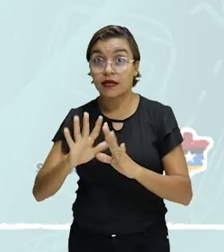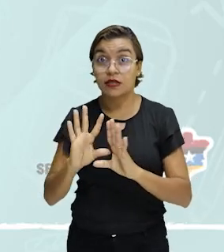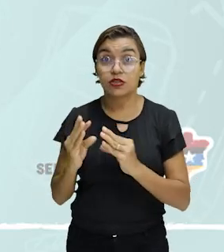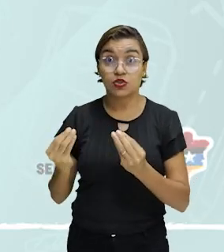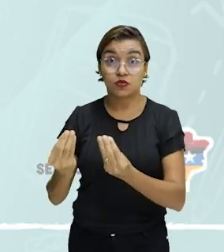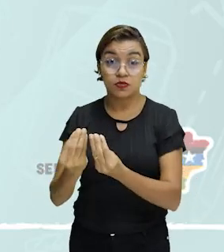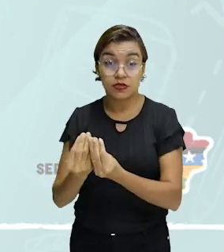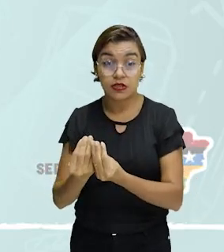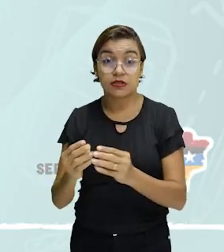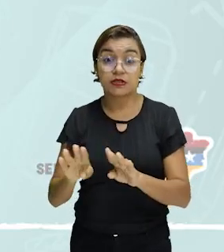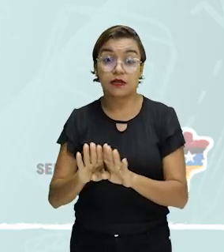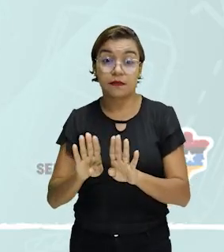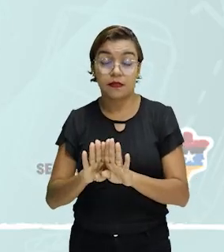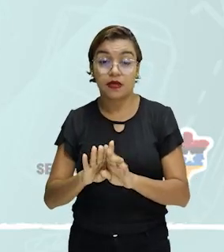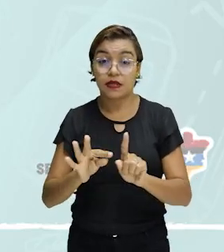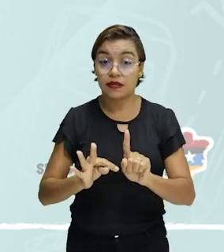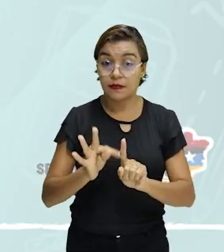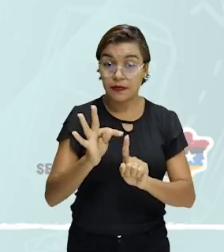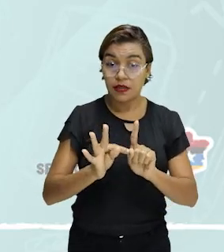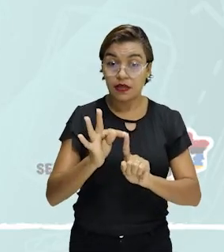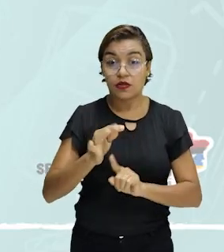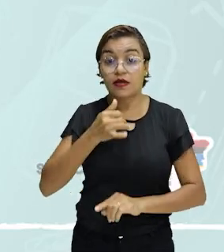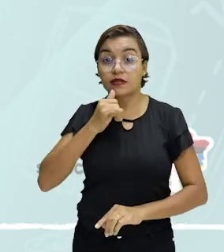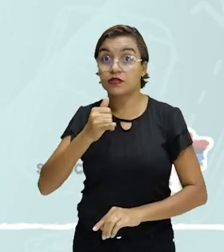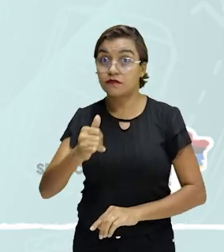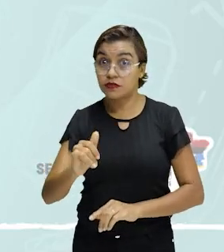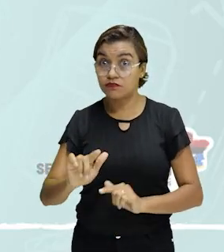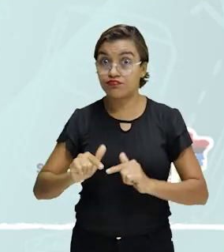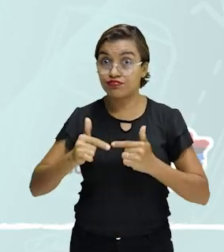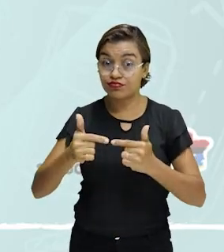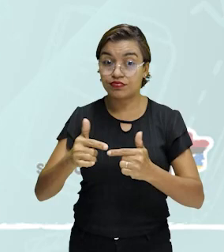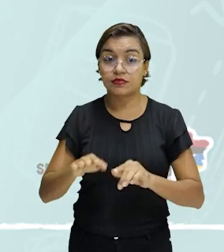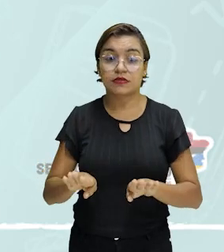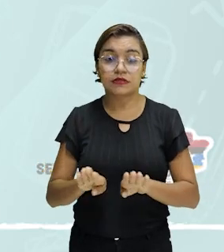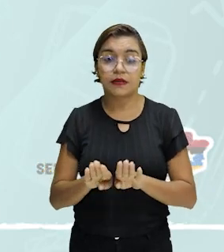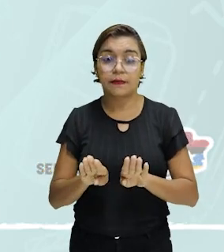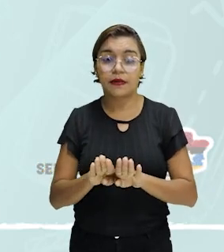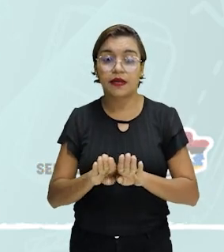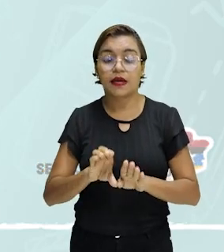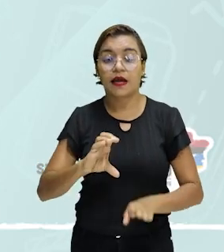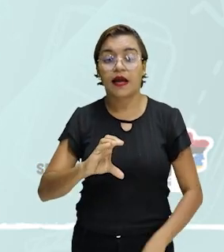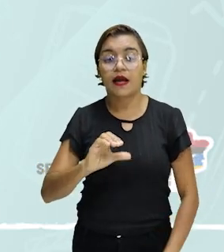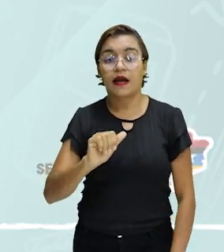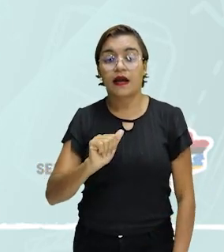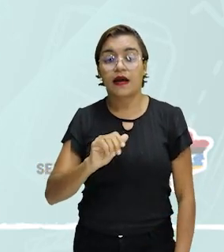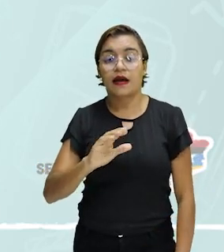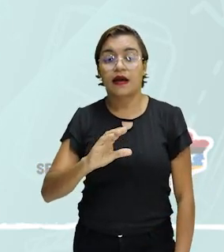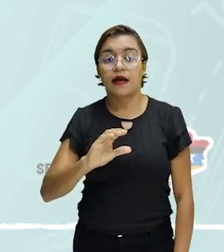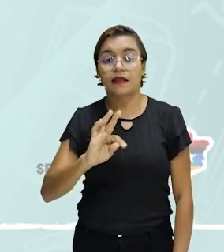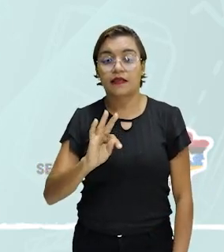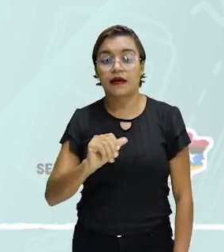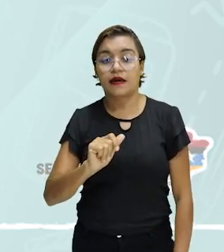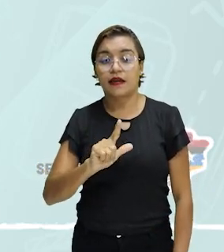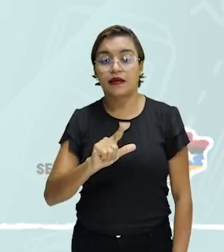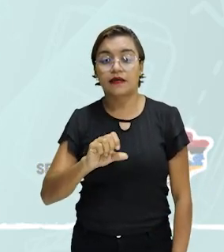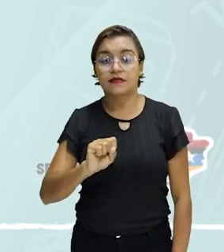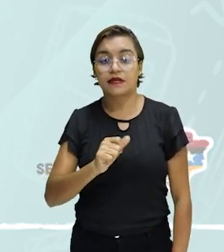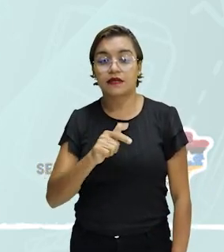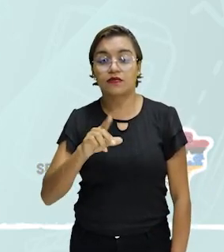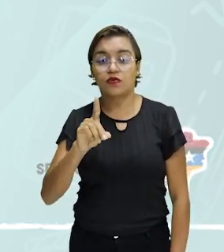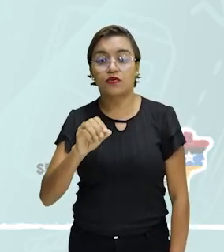temperatura e, portanto, a energia de ativação, os catalisadores e a concentração dos reagentes,